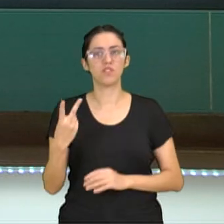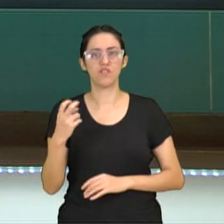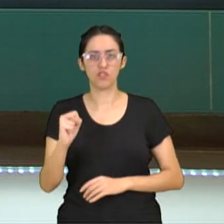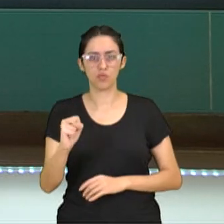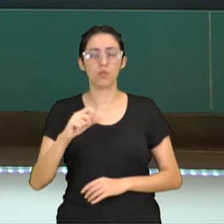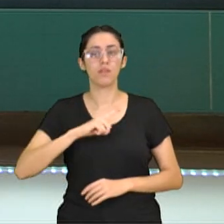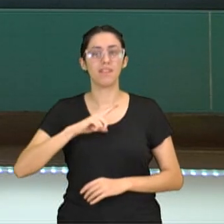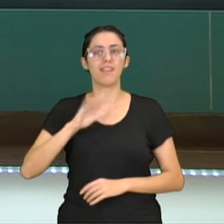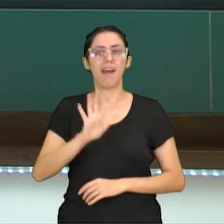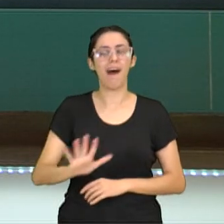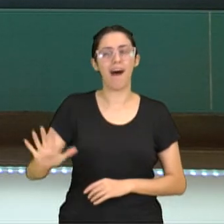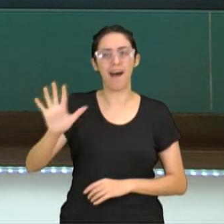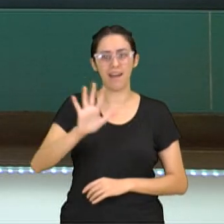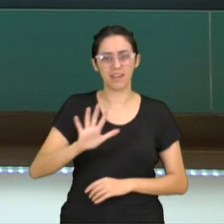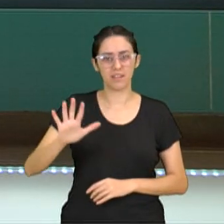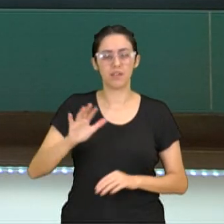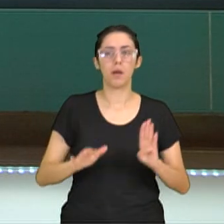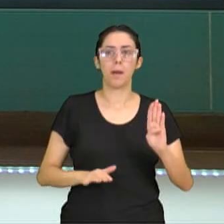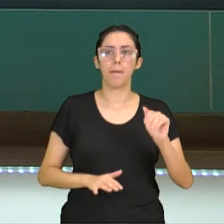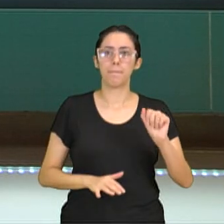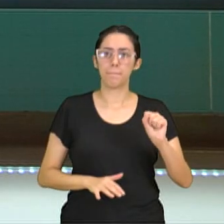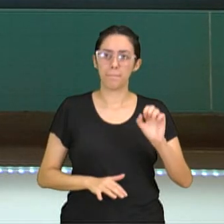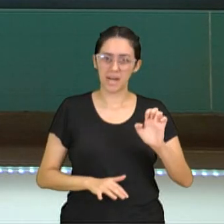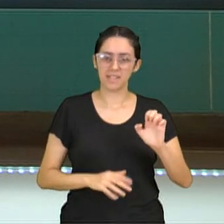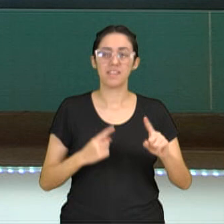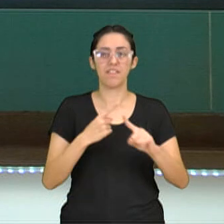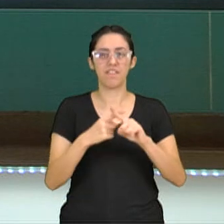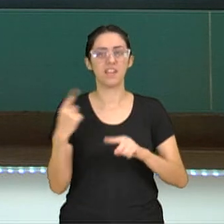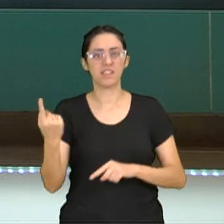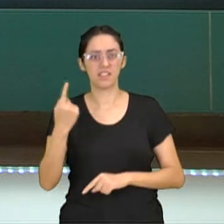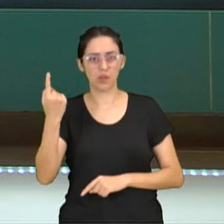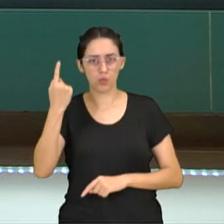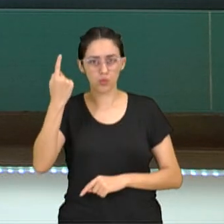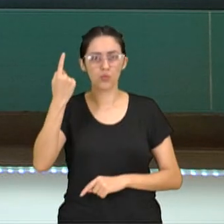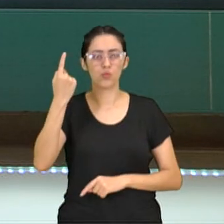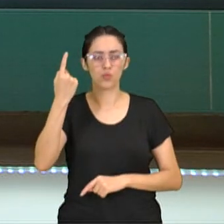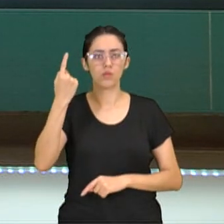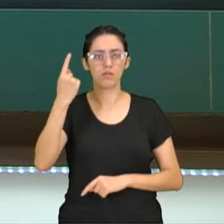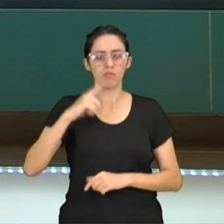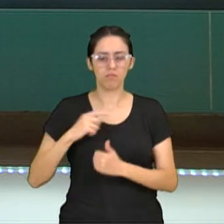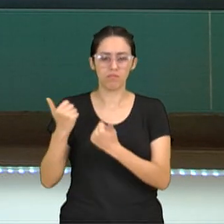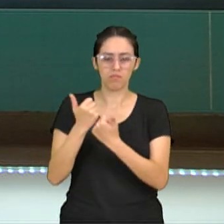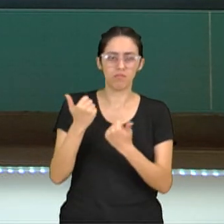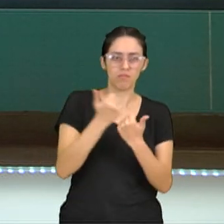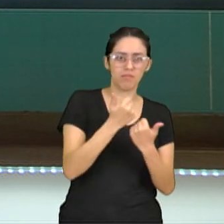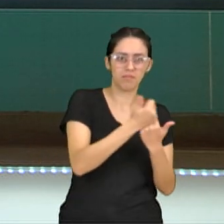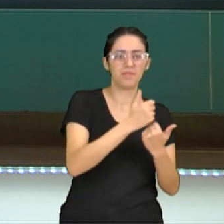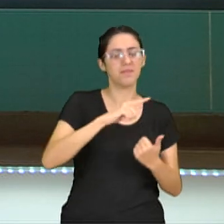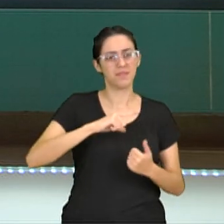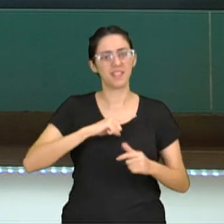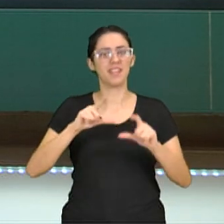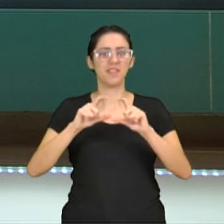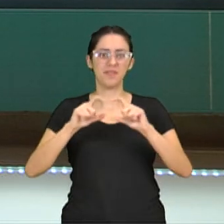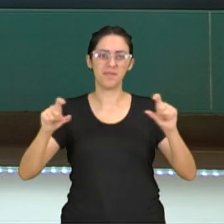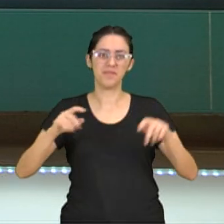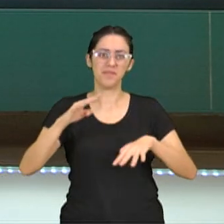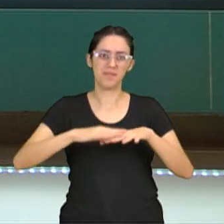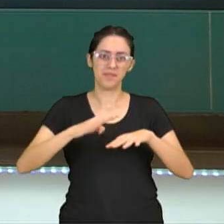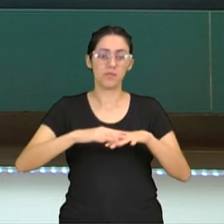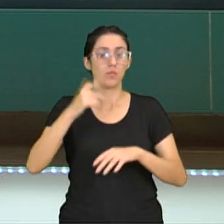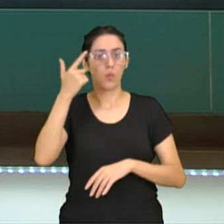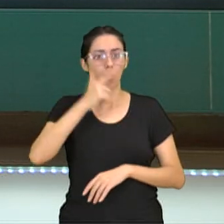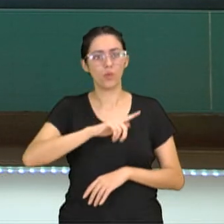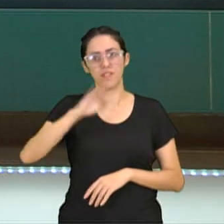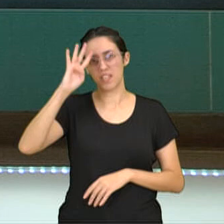a área base vezes altura, substituo cada informação aqui. E eu tenho uma equação, onde eu posso resolvê-la,